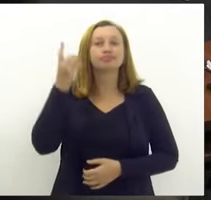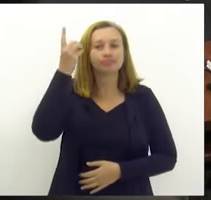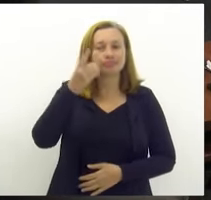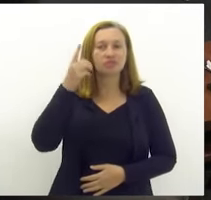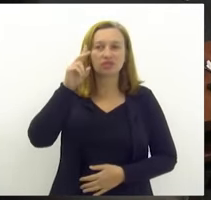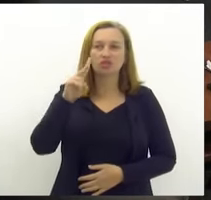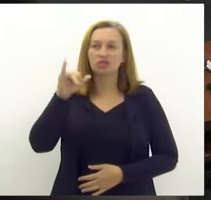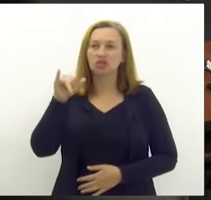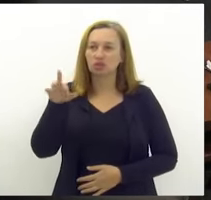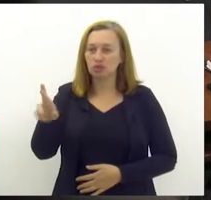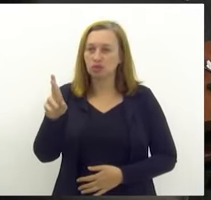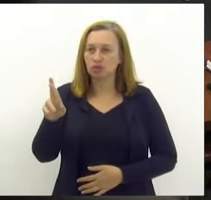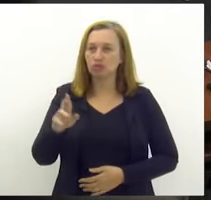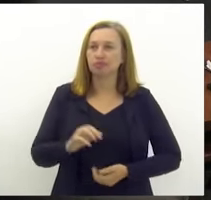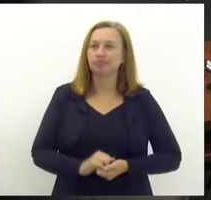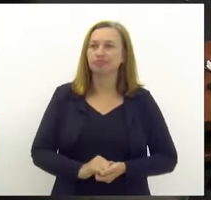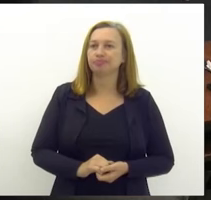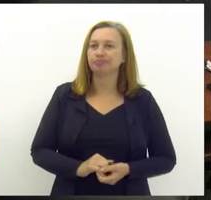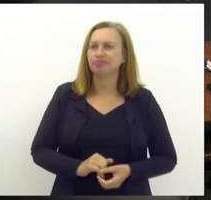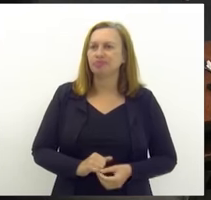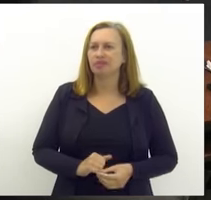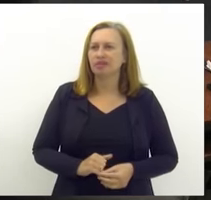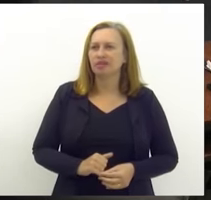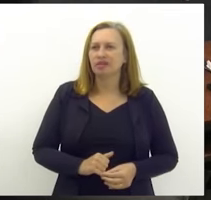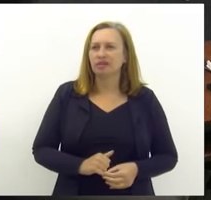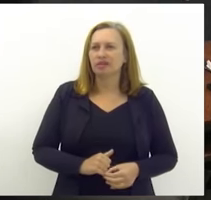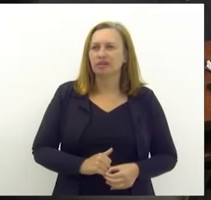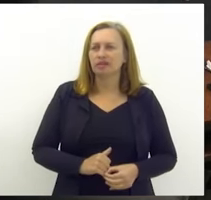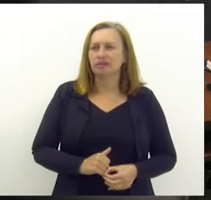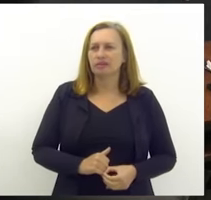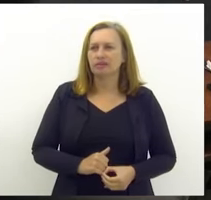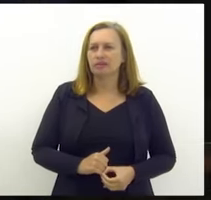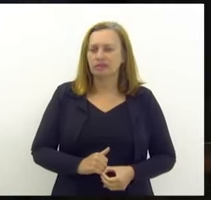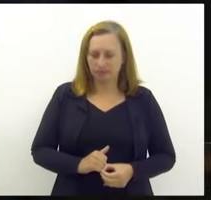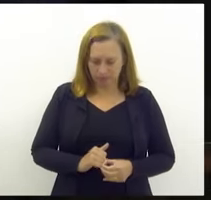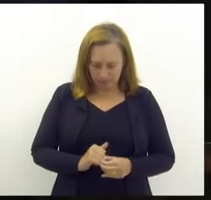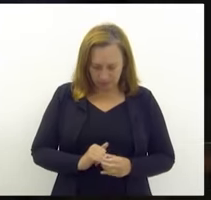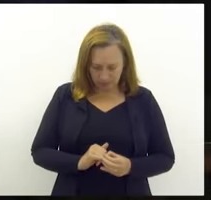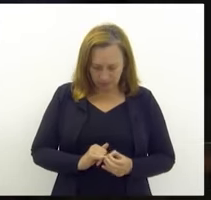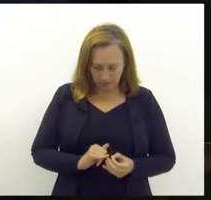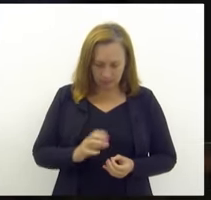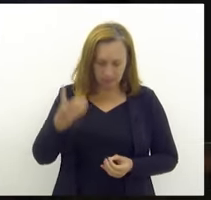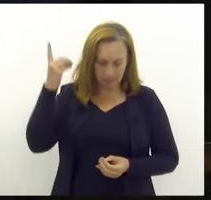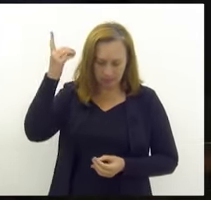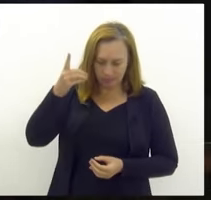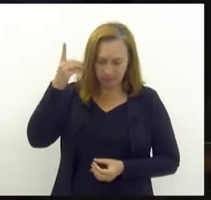Vittor Júnior Deputado Flávio